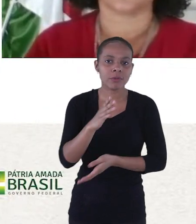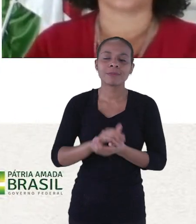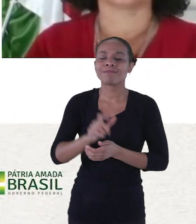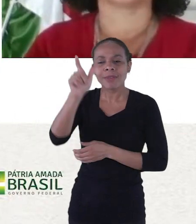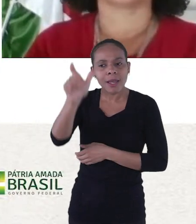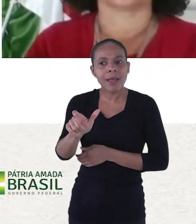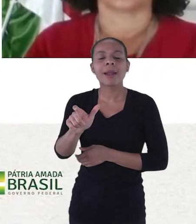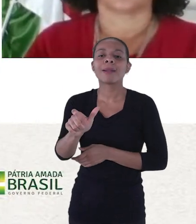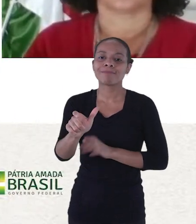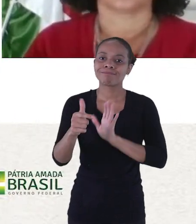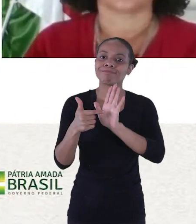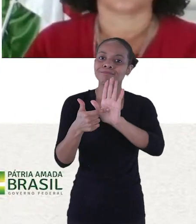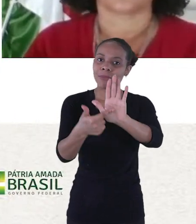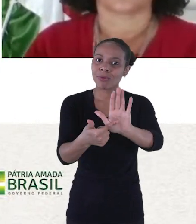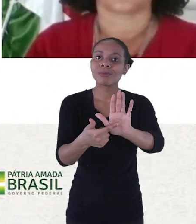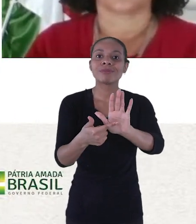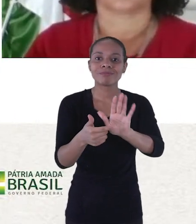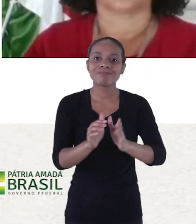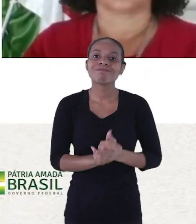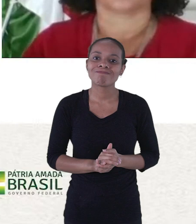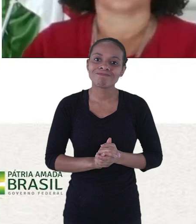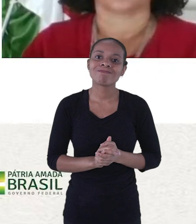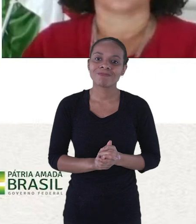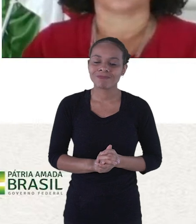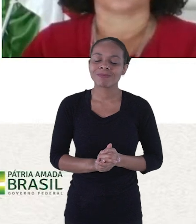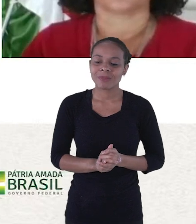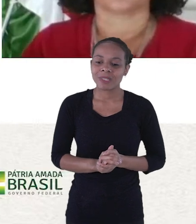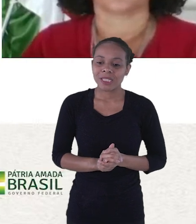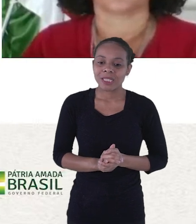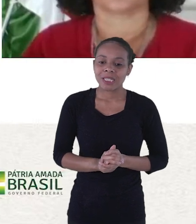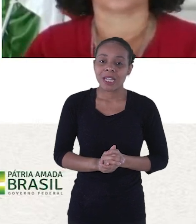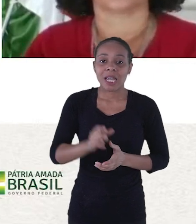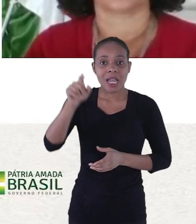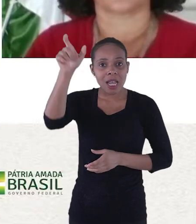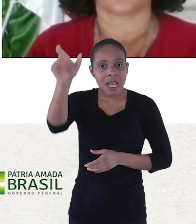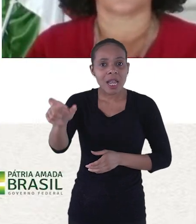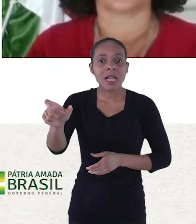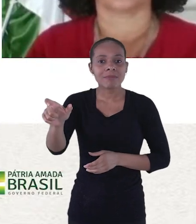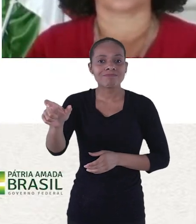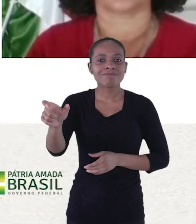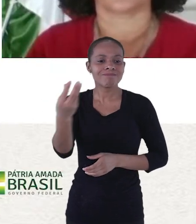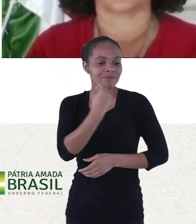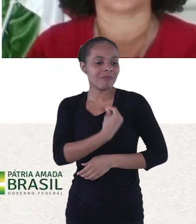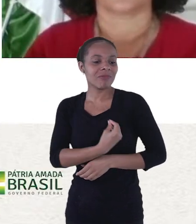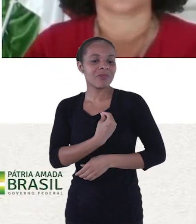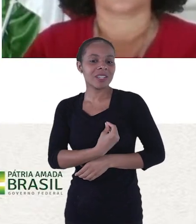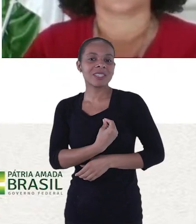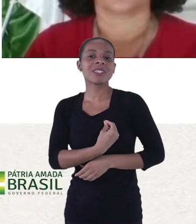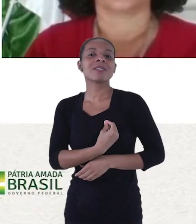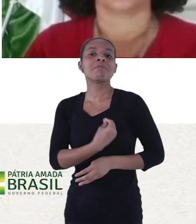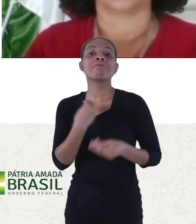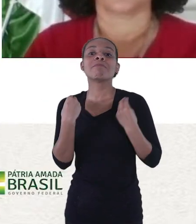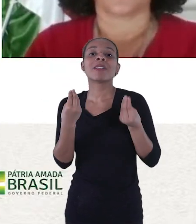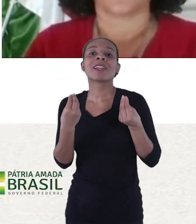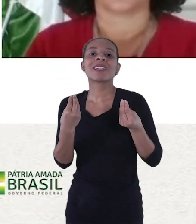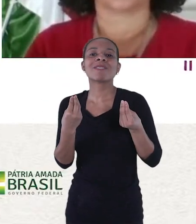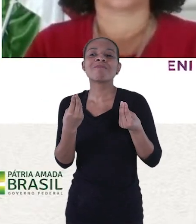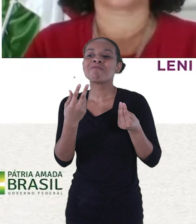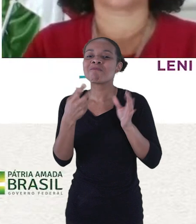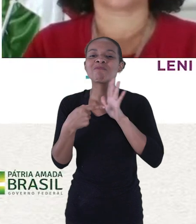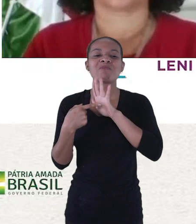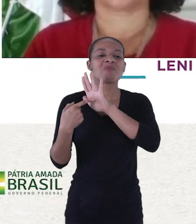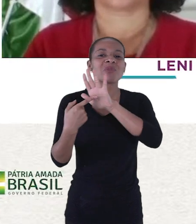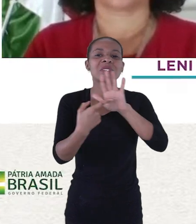França e Eni. Eu acho que Carolina ela veio para como um divisor de